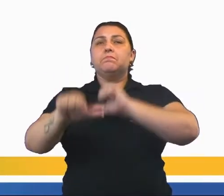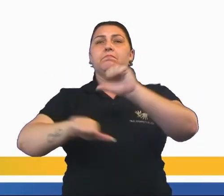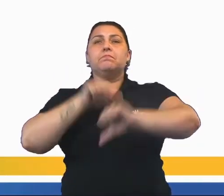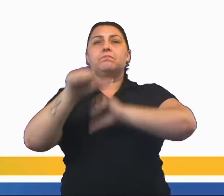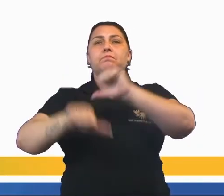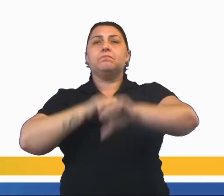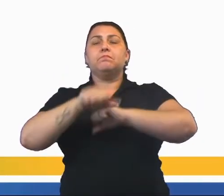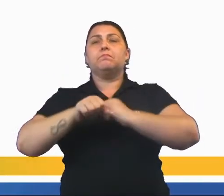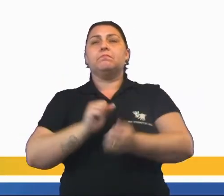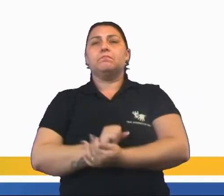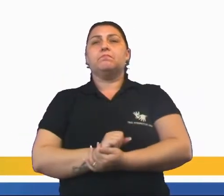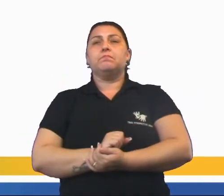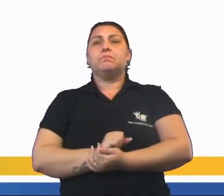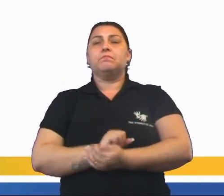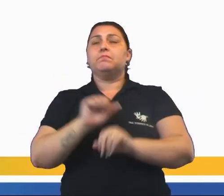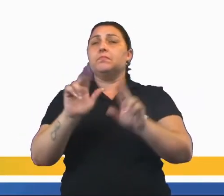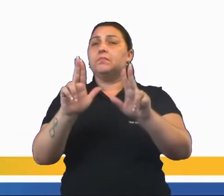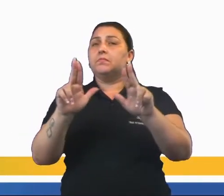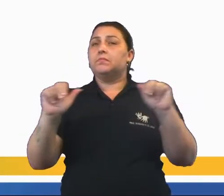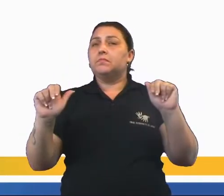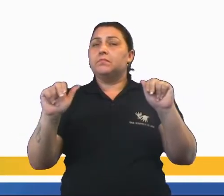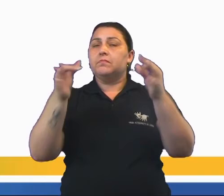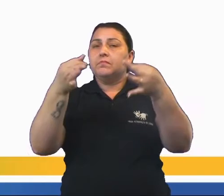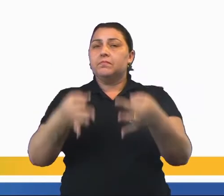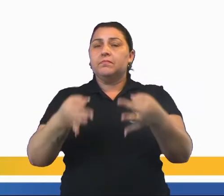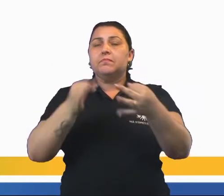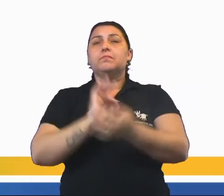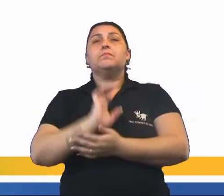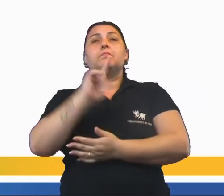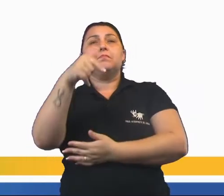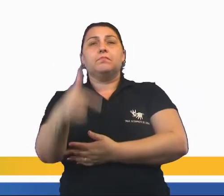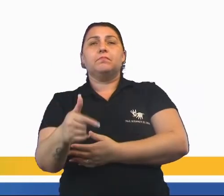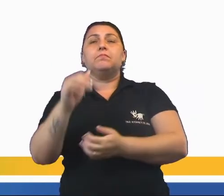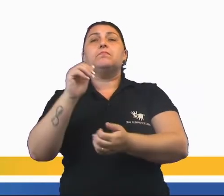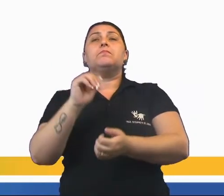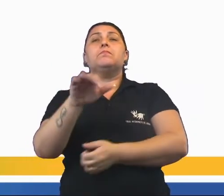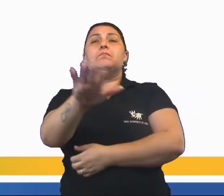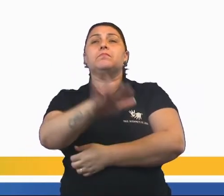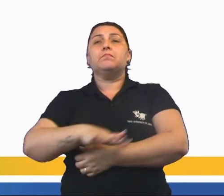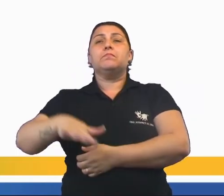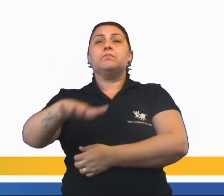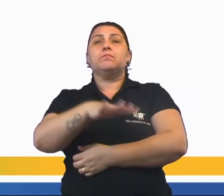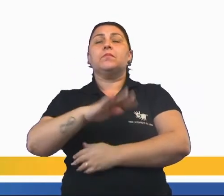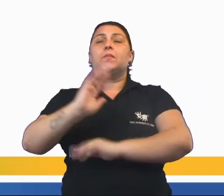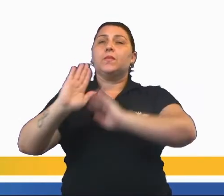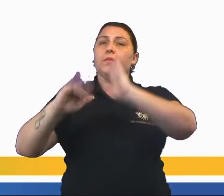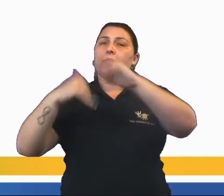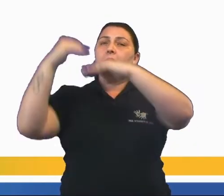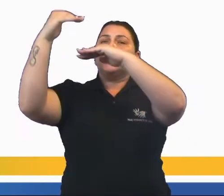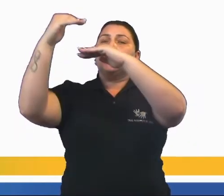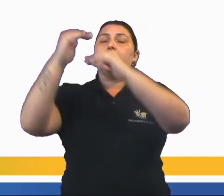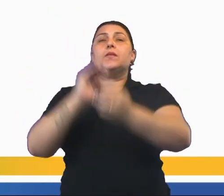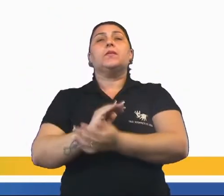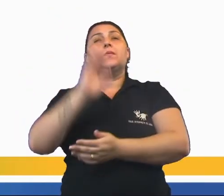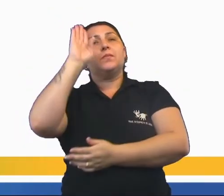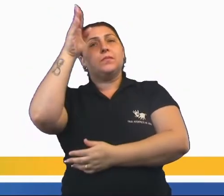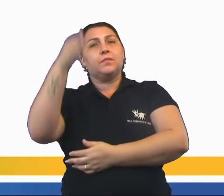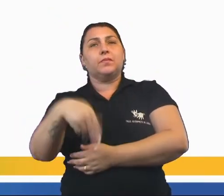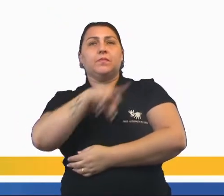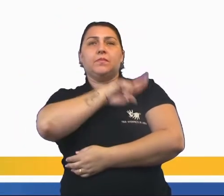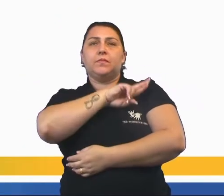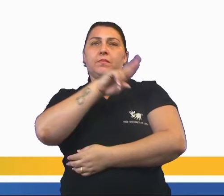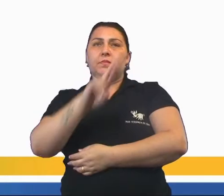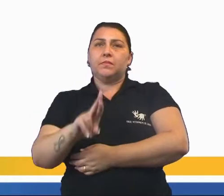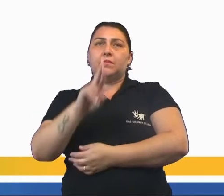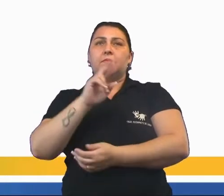há princípios éticos que não vão mudar nunca, certo? Há outros que a sociedade permite que evoluam. E o princípio religioso já é